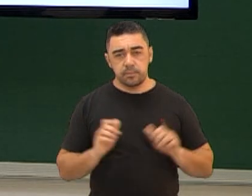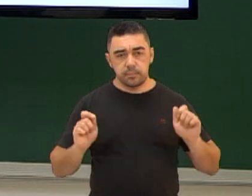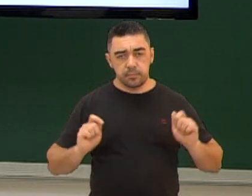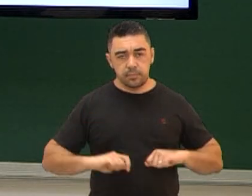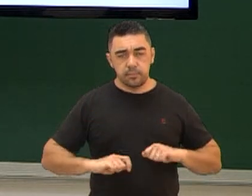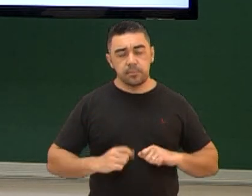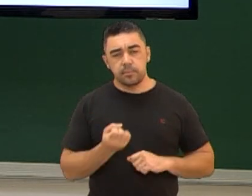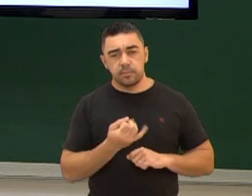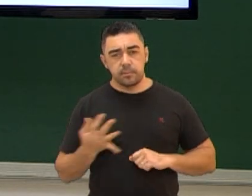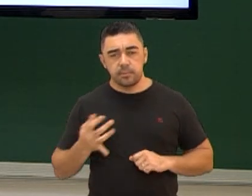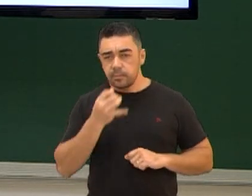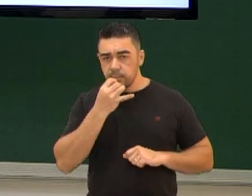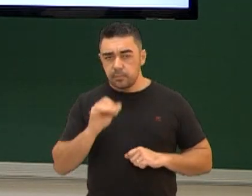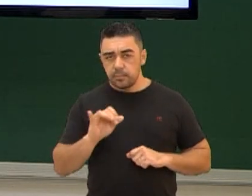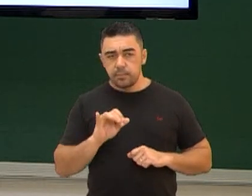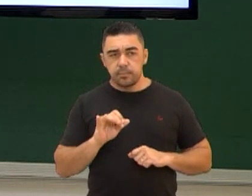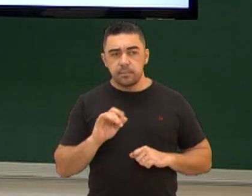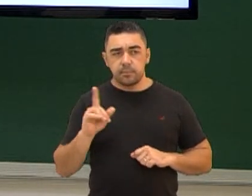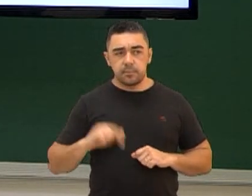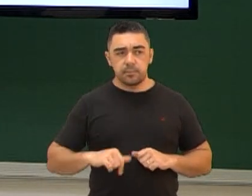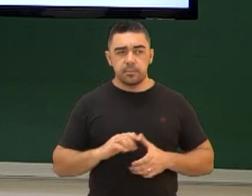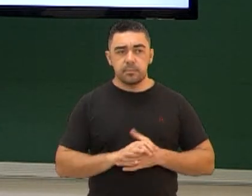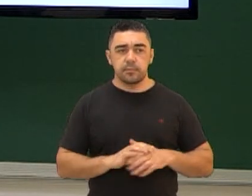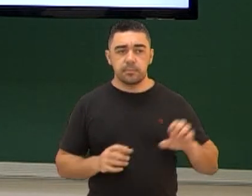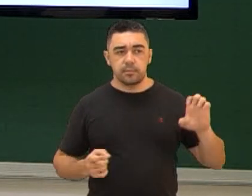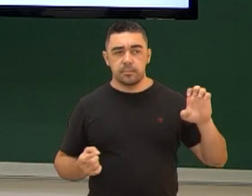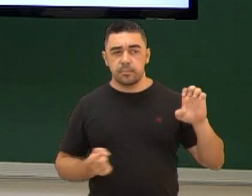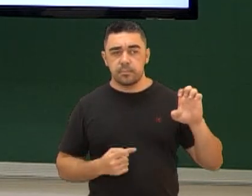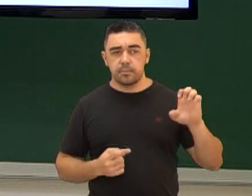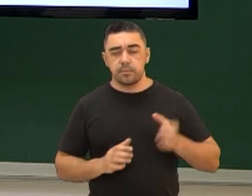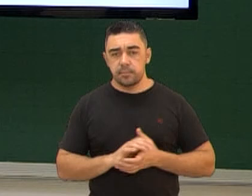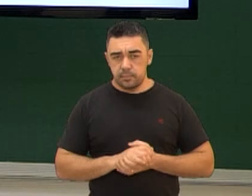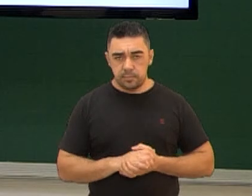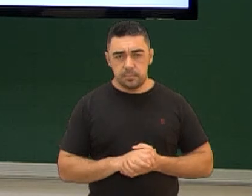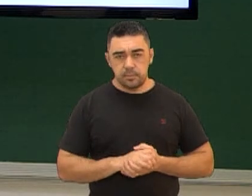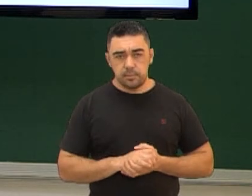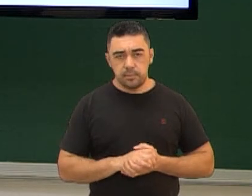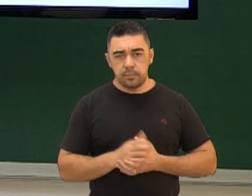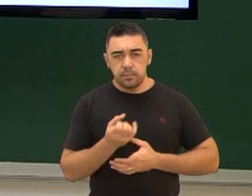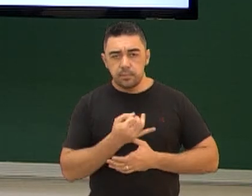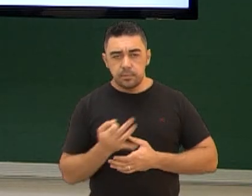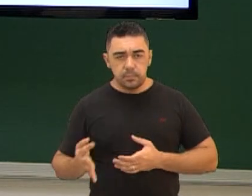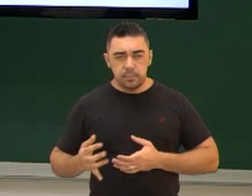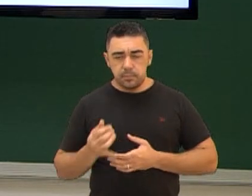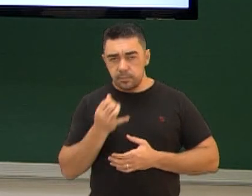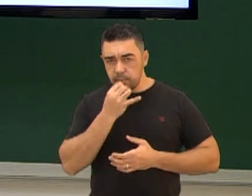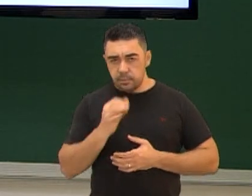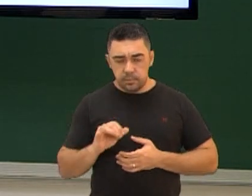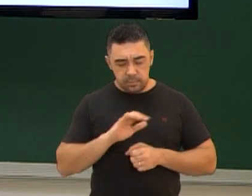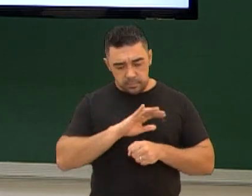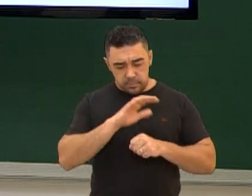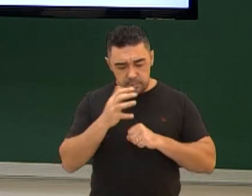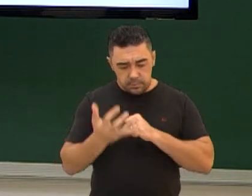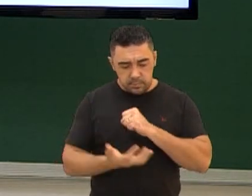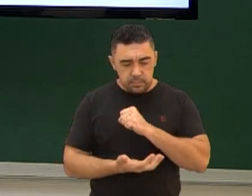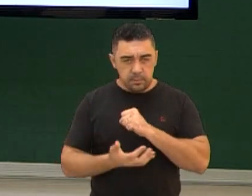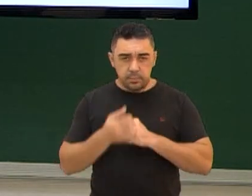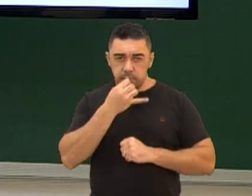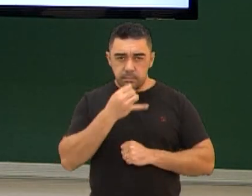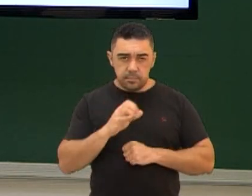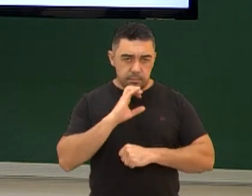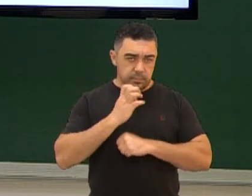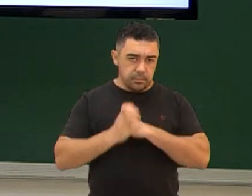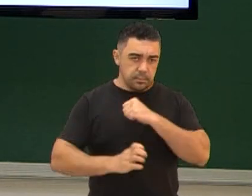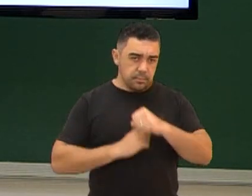Permissividade dielétrica do meio. O que é essa permissividade? É a questão do fluxo do campo elétrico, tá?